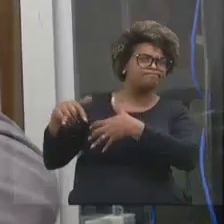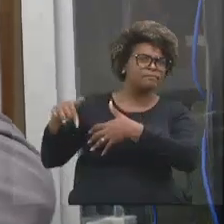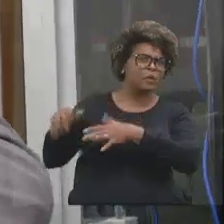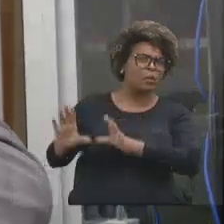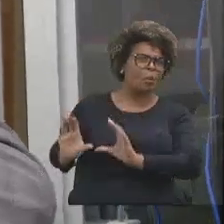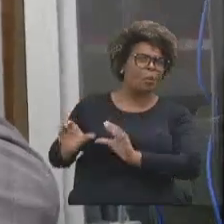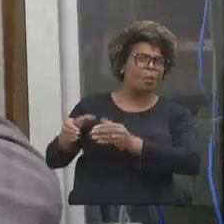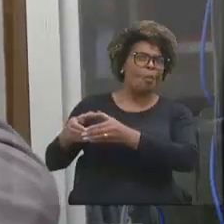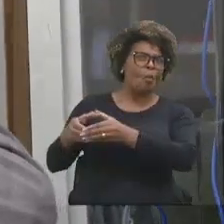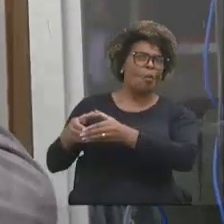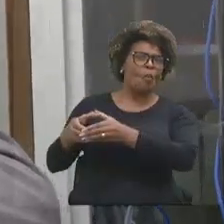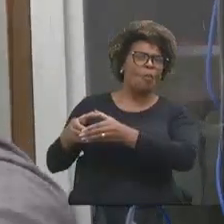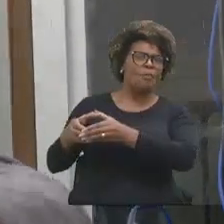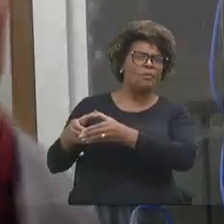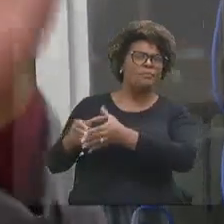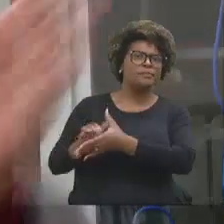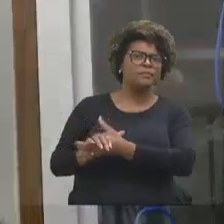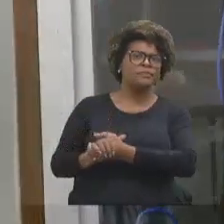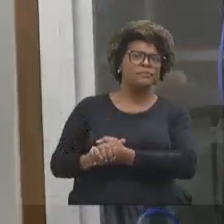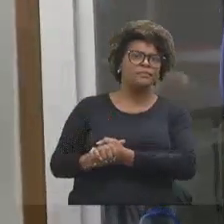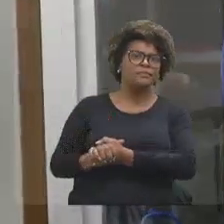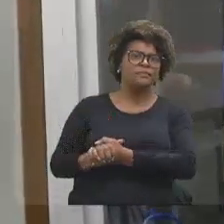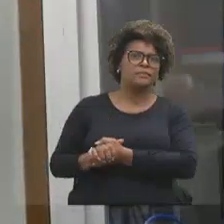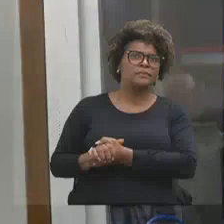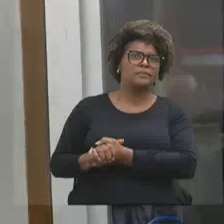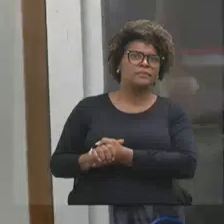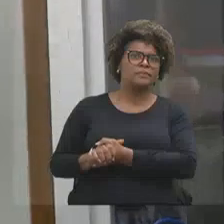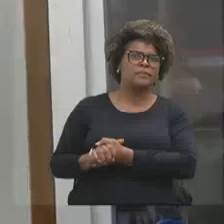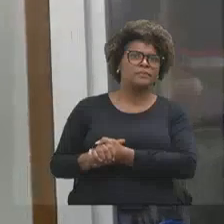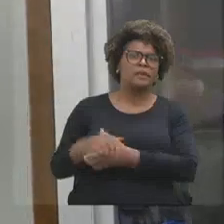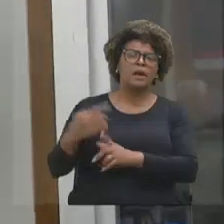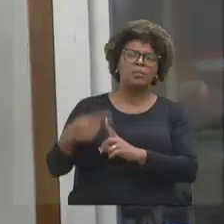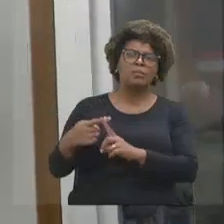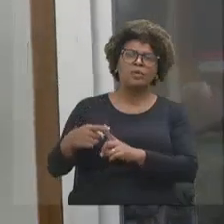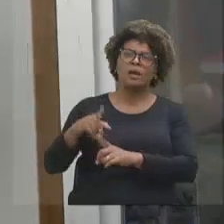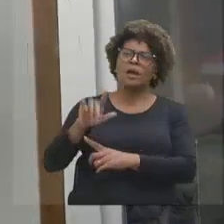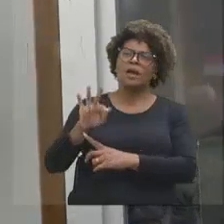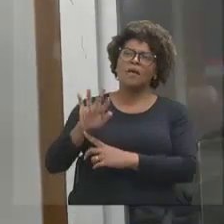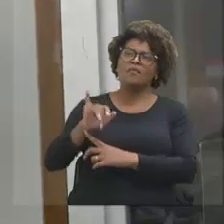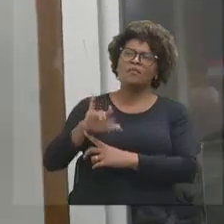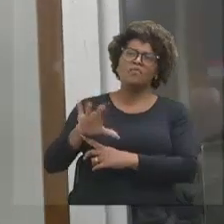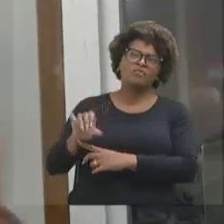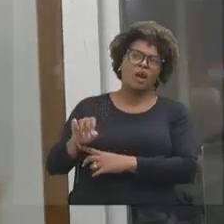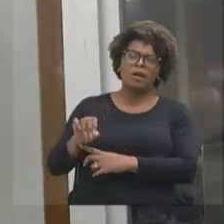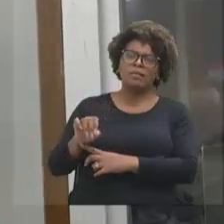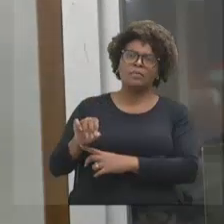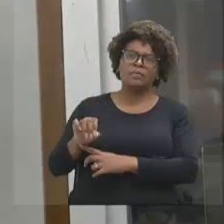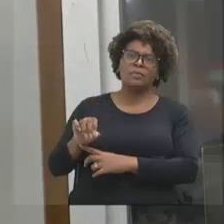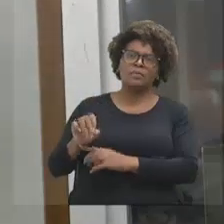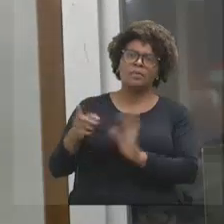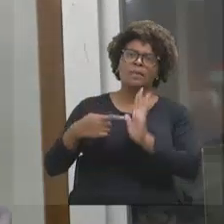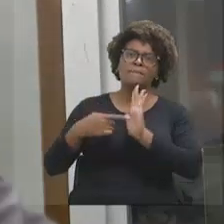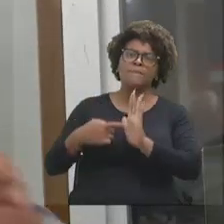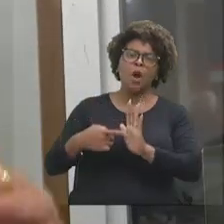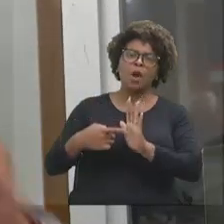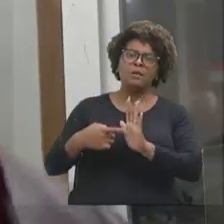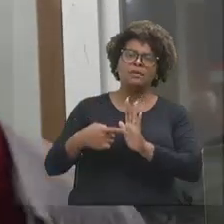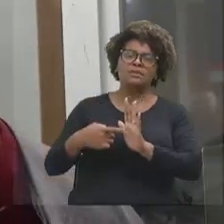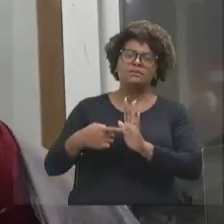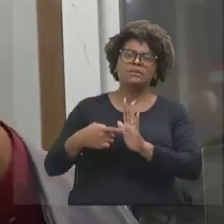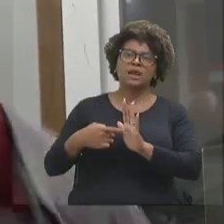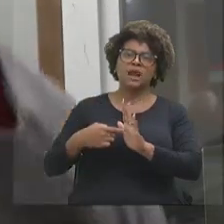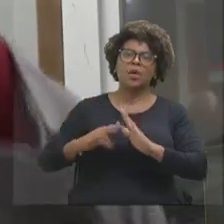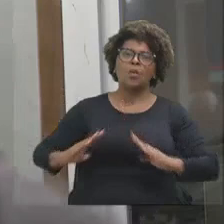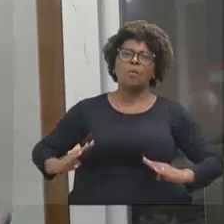muito assentado na apresentação Doutor Fábio quando ele apresenta uma pirâmide mostrando atenção